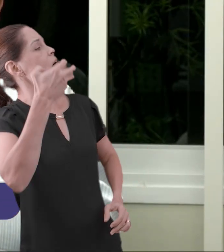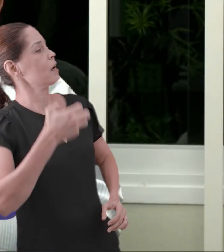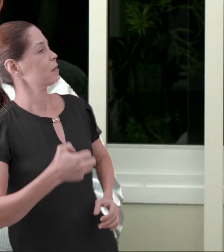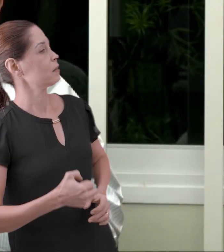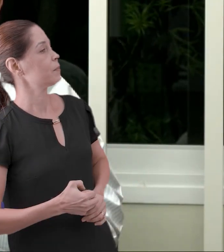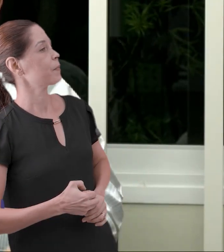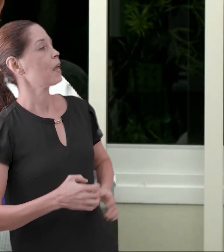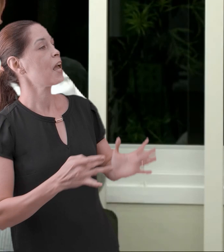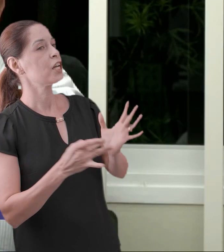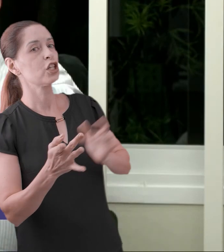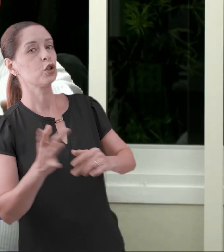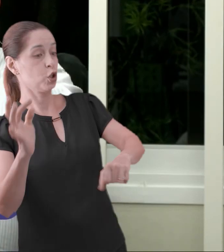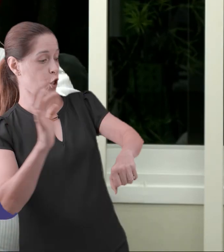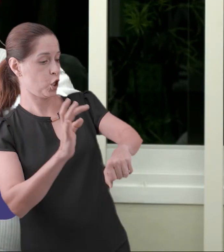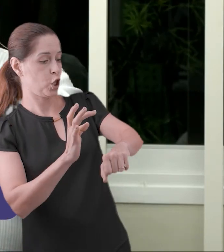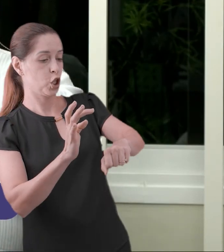né? Que isso era proibido.